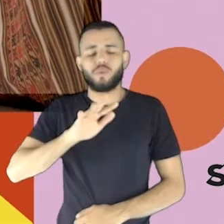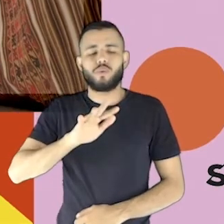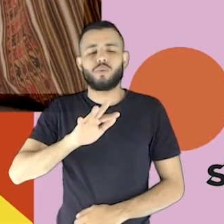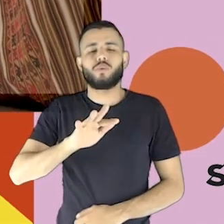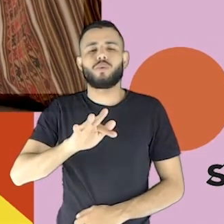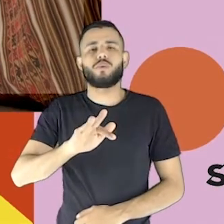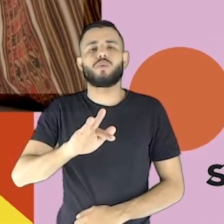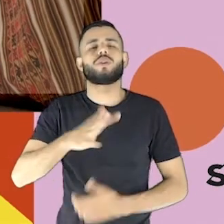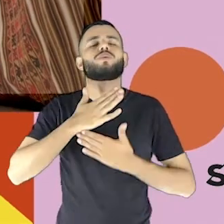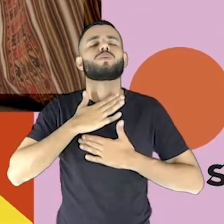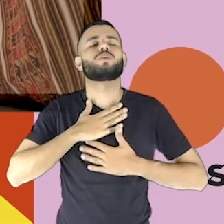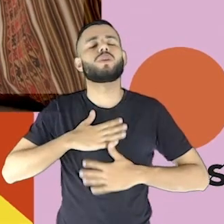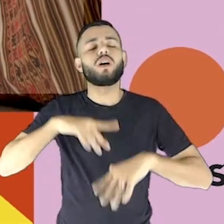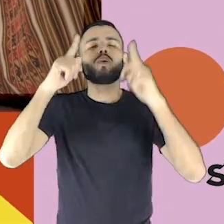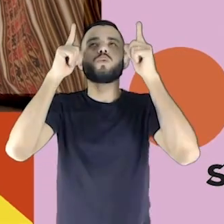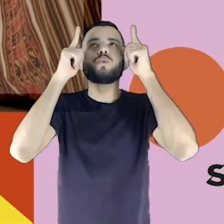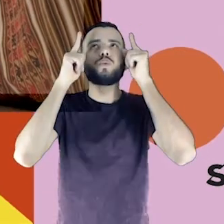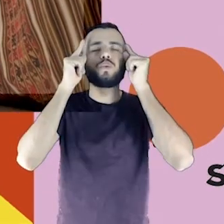Solta o ar.